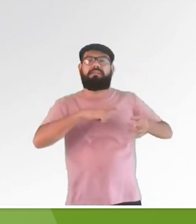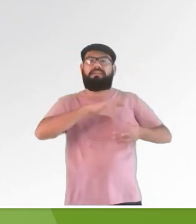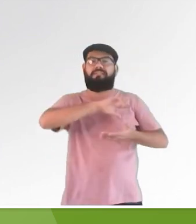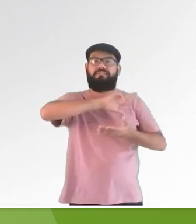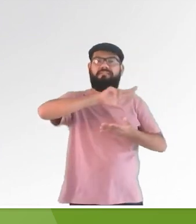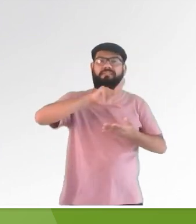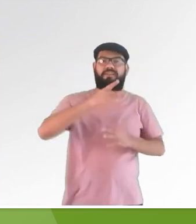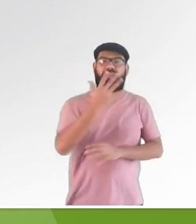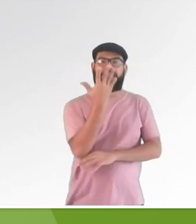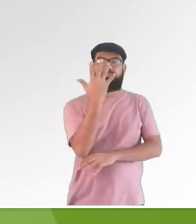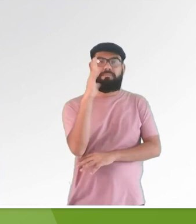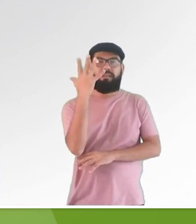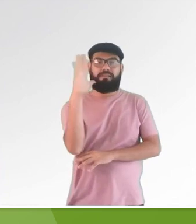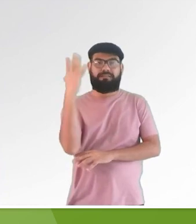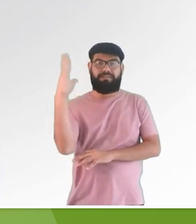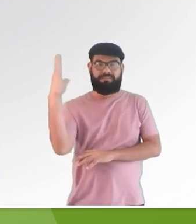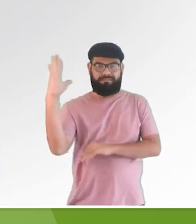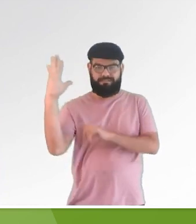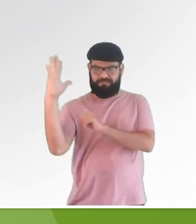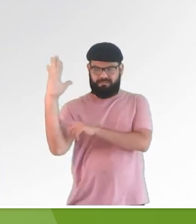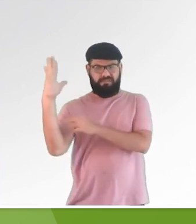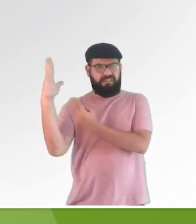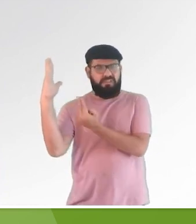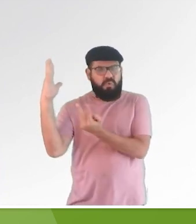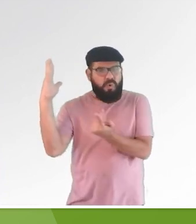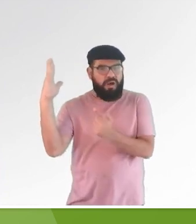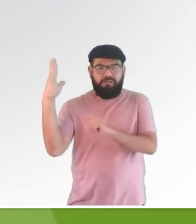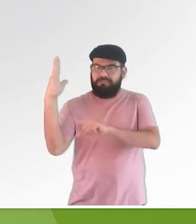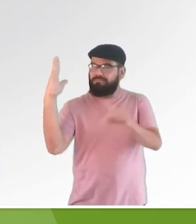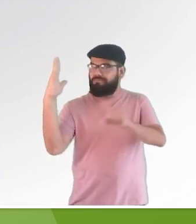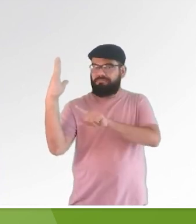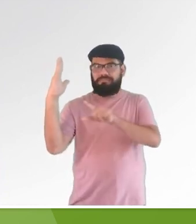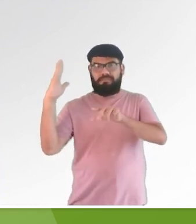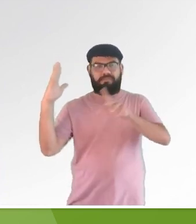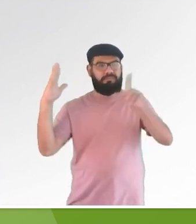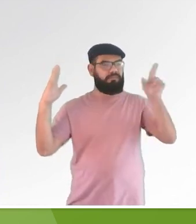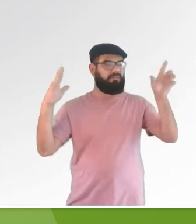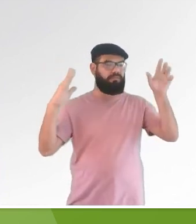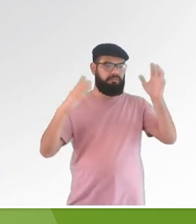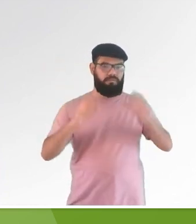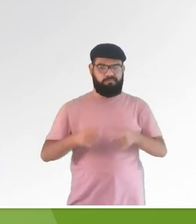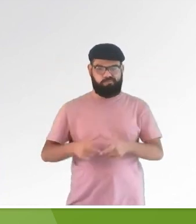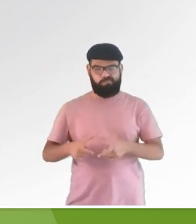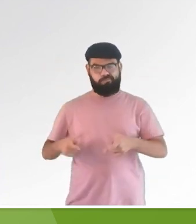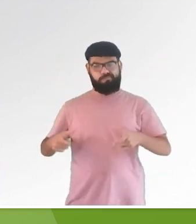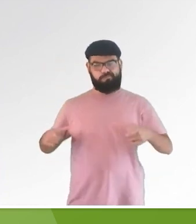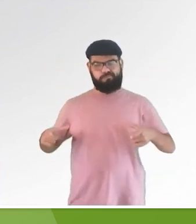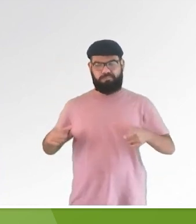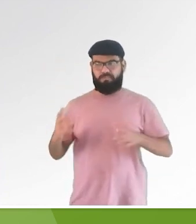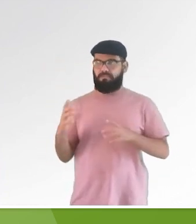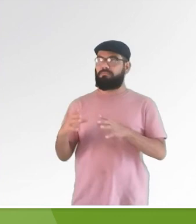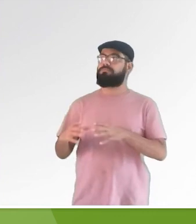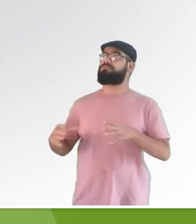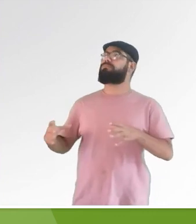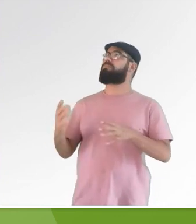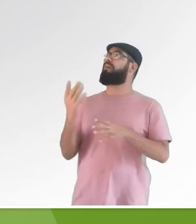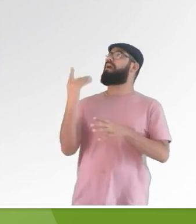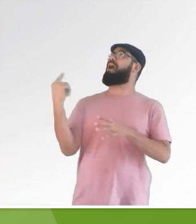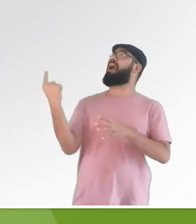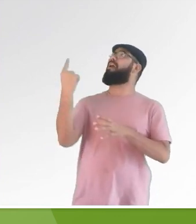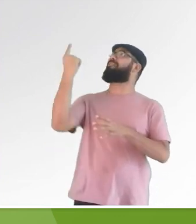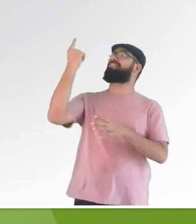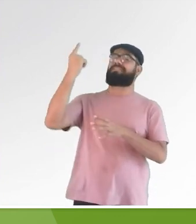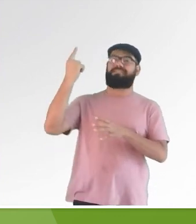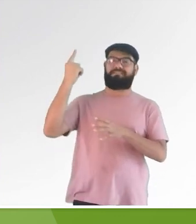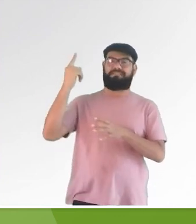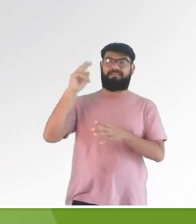nem todas são da mesma espécie. A gente está vendo aqui uma planta com um tronco mais largo, mais alta. A gente já está vendo aqui